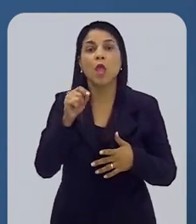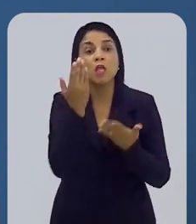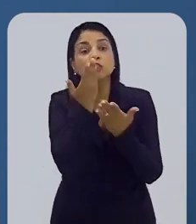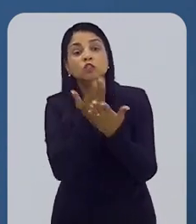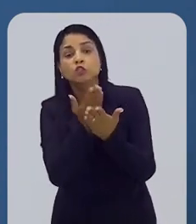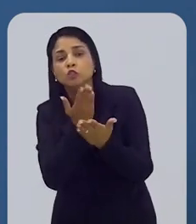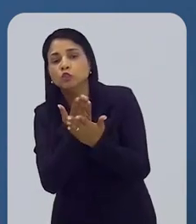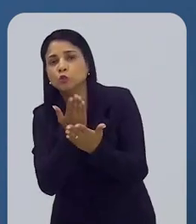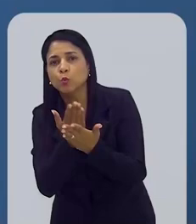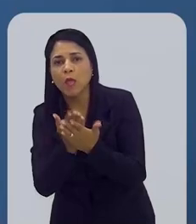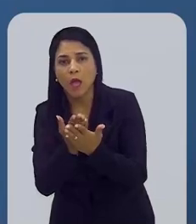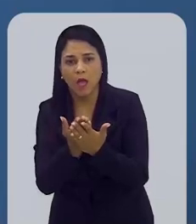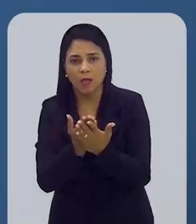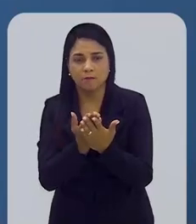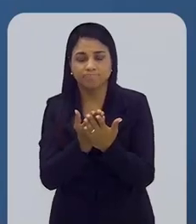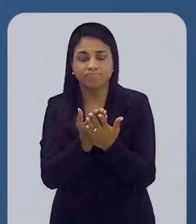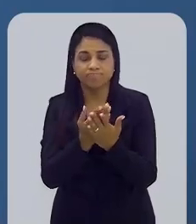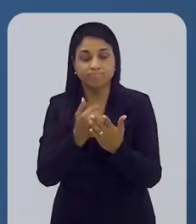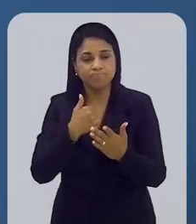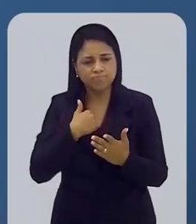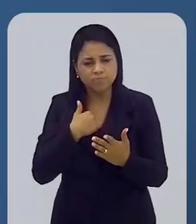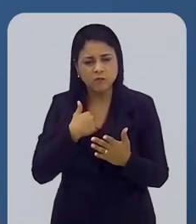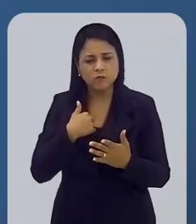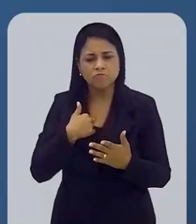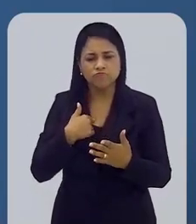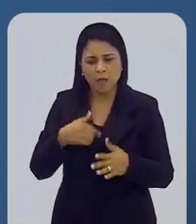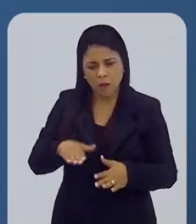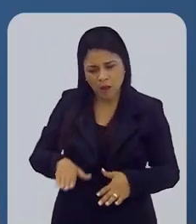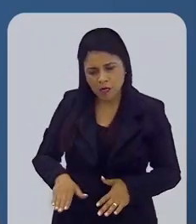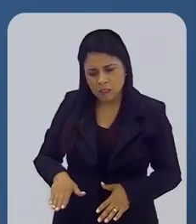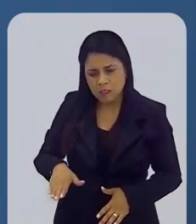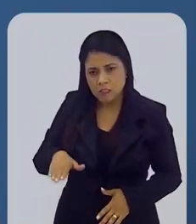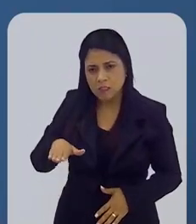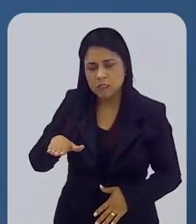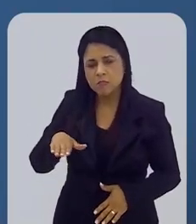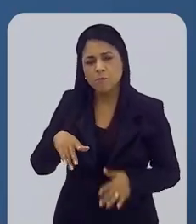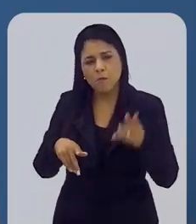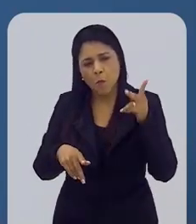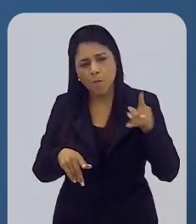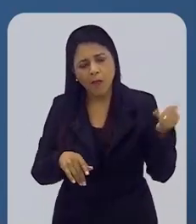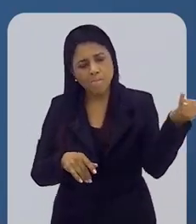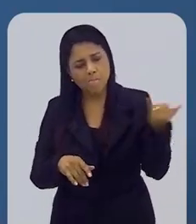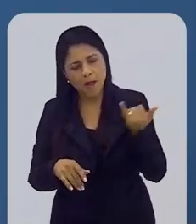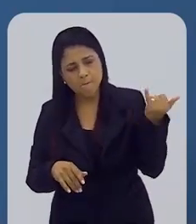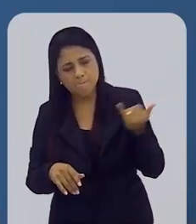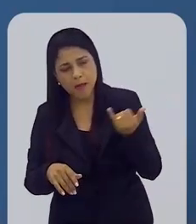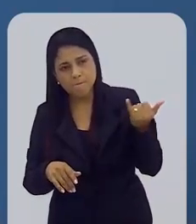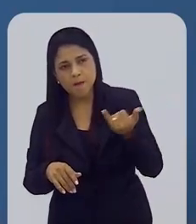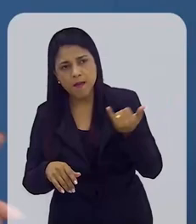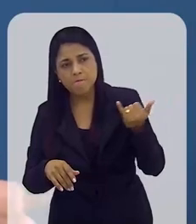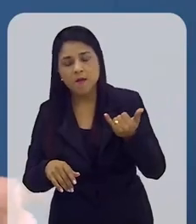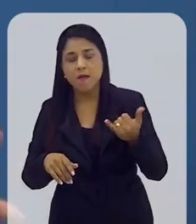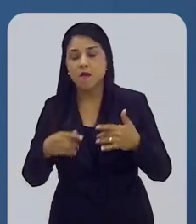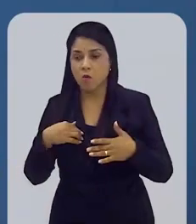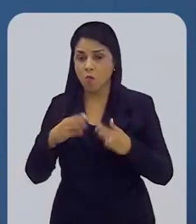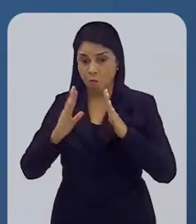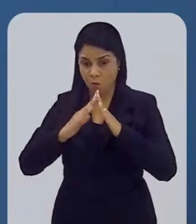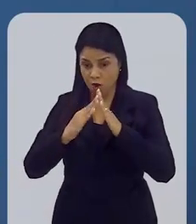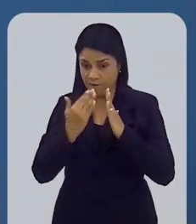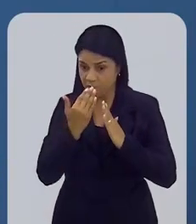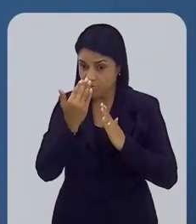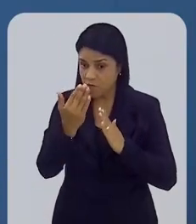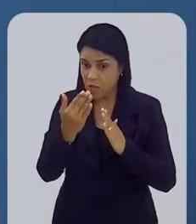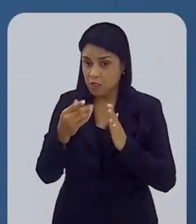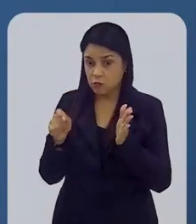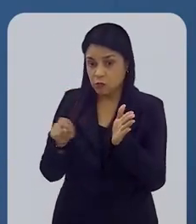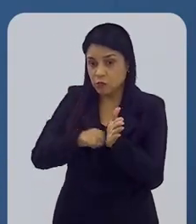poder vencer. E eu cresci ouvindo meu pai o tempo todo falando, né? Eu morava em frente a uma boca de fumo, eu